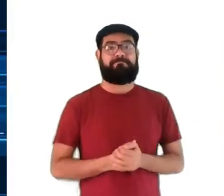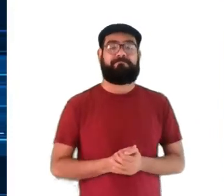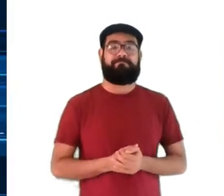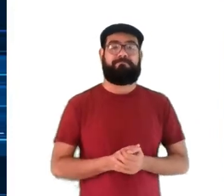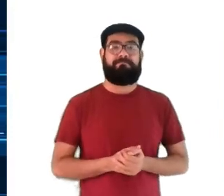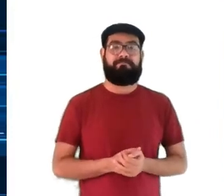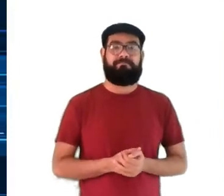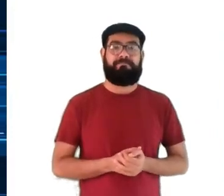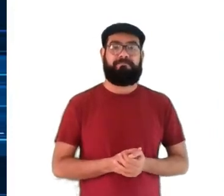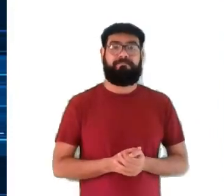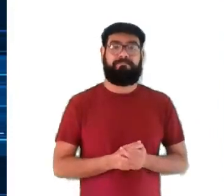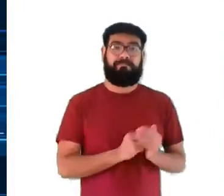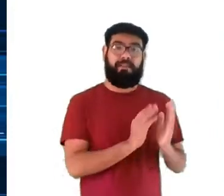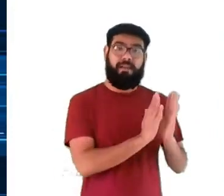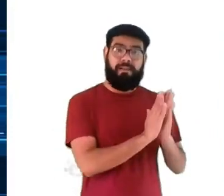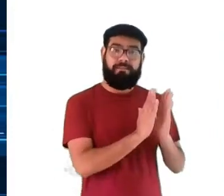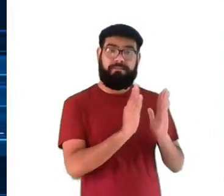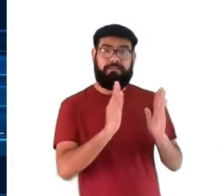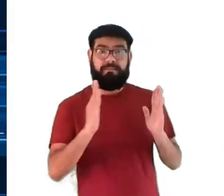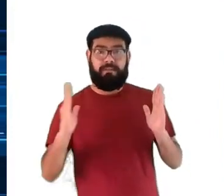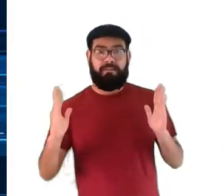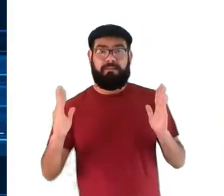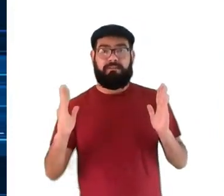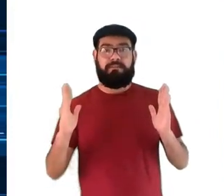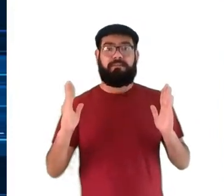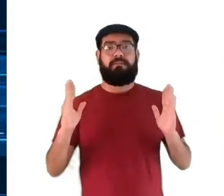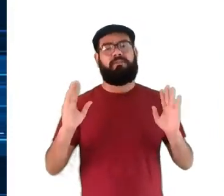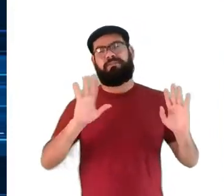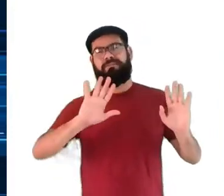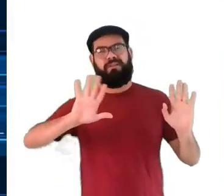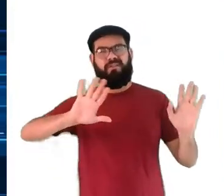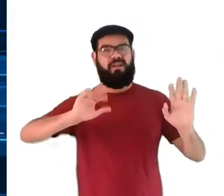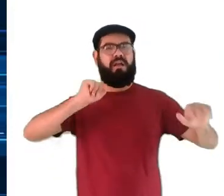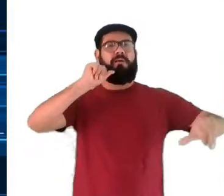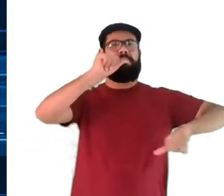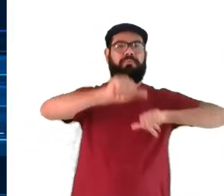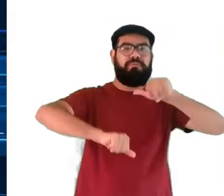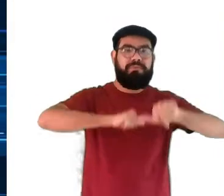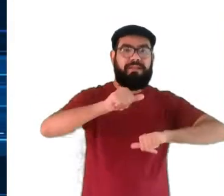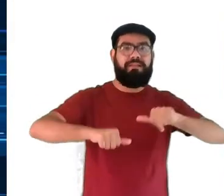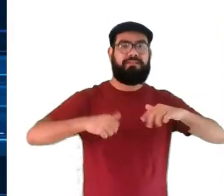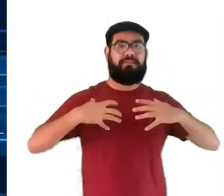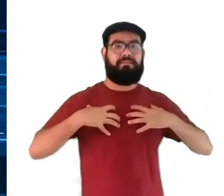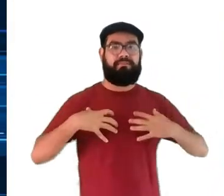as fases, ou melhor, as mudanças físicas,